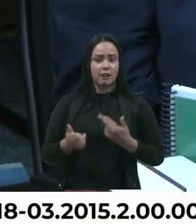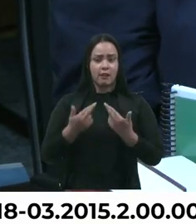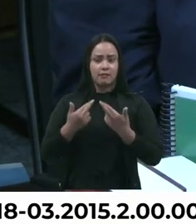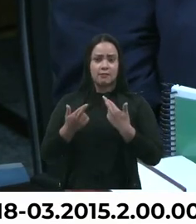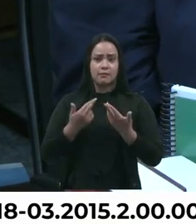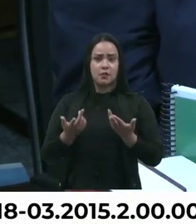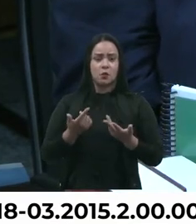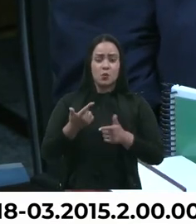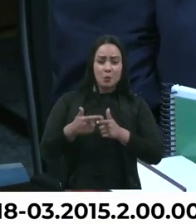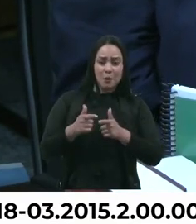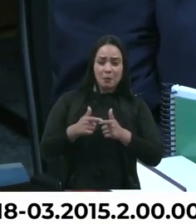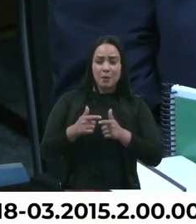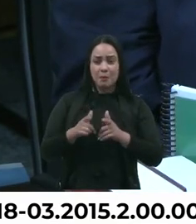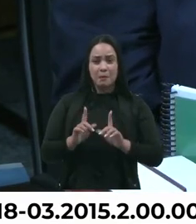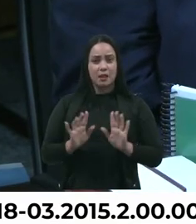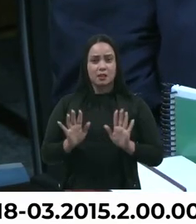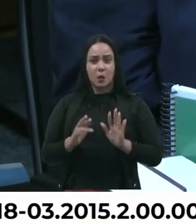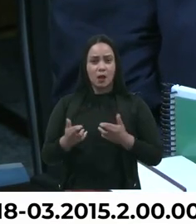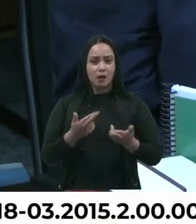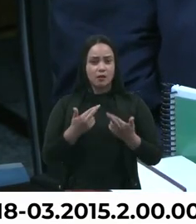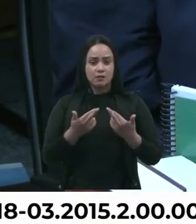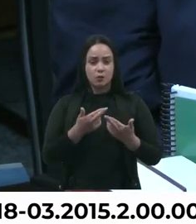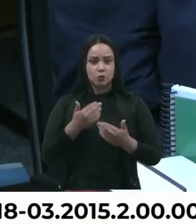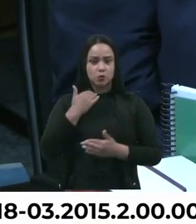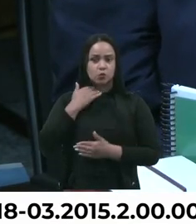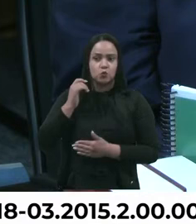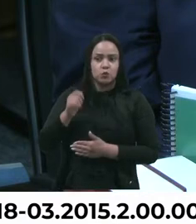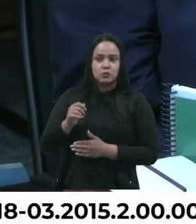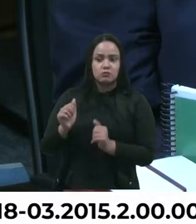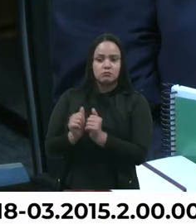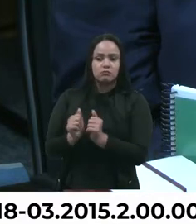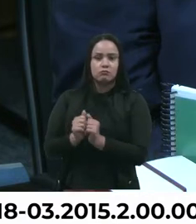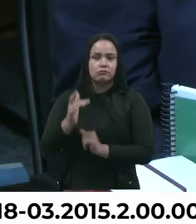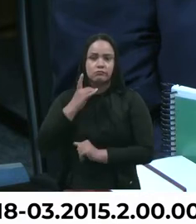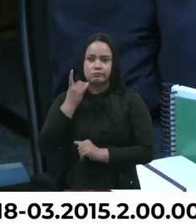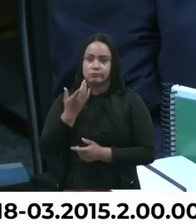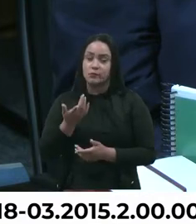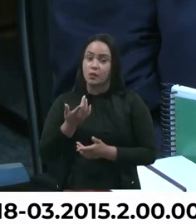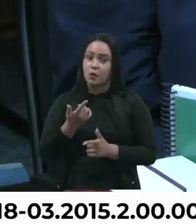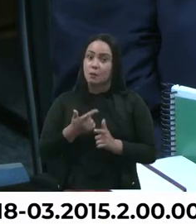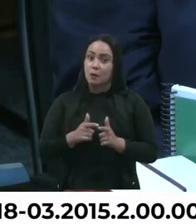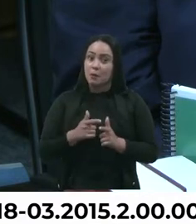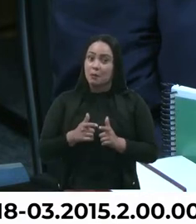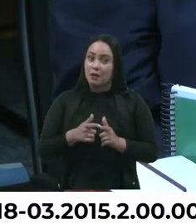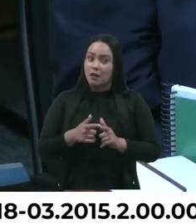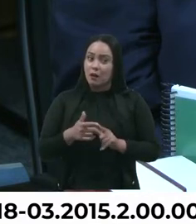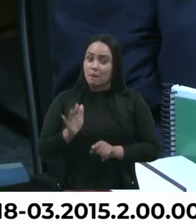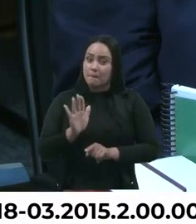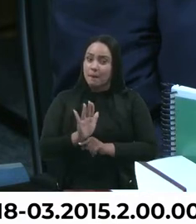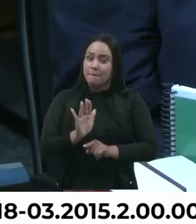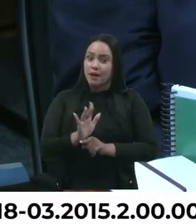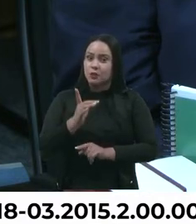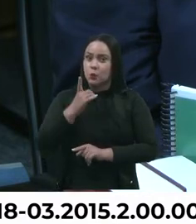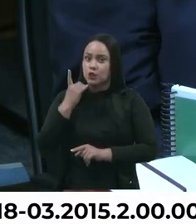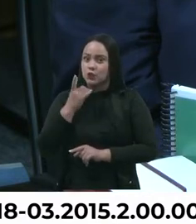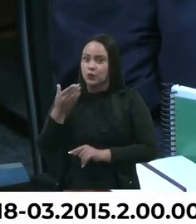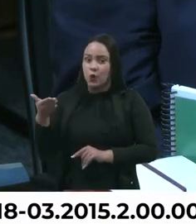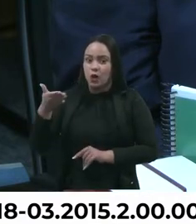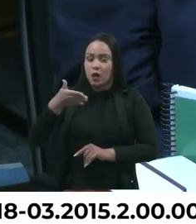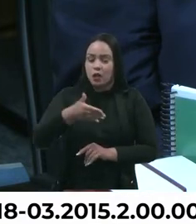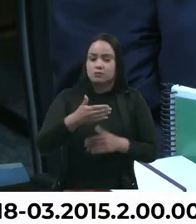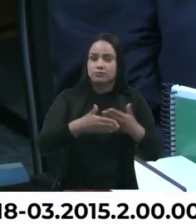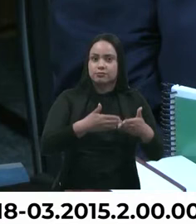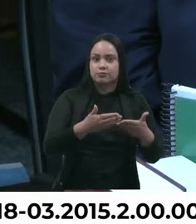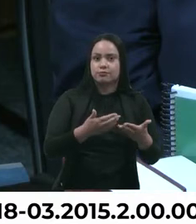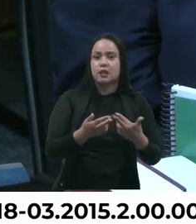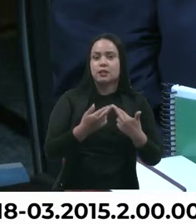O problema não é a relação do juiz com o advogado. O problema é o favorecimento do advogado em decorrência